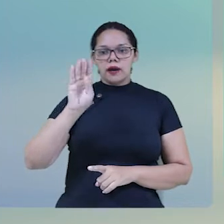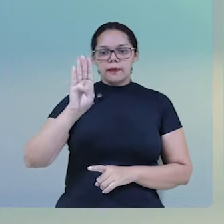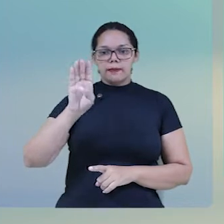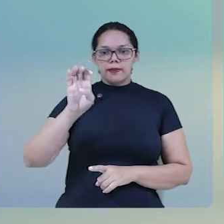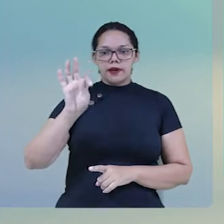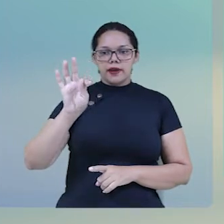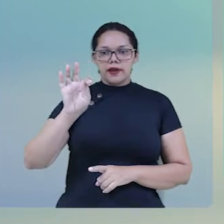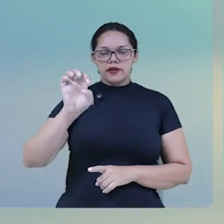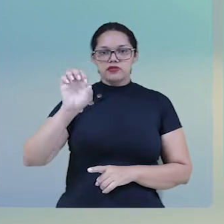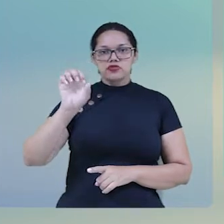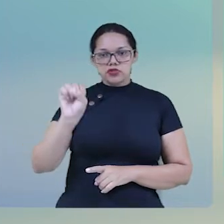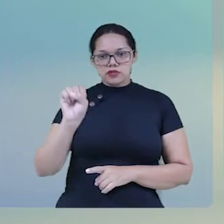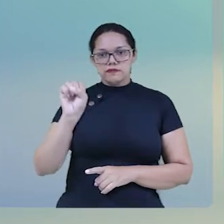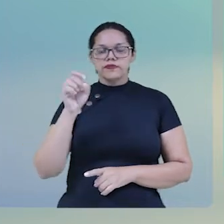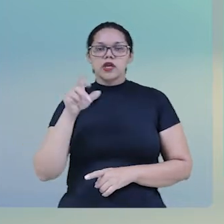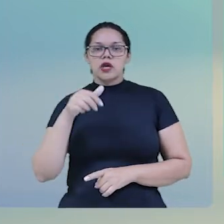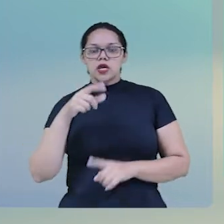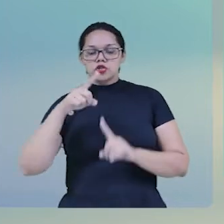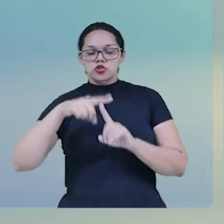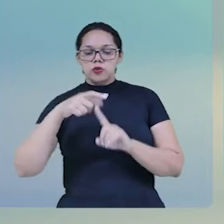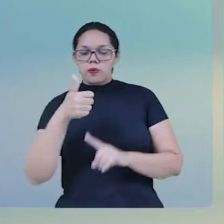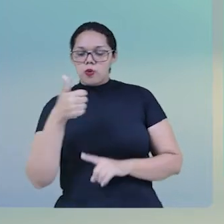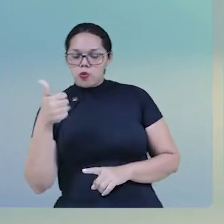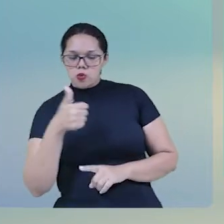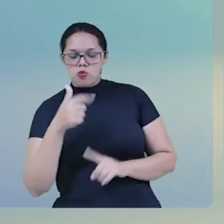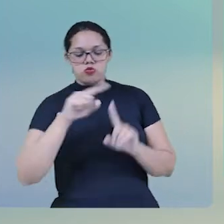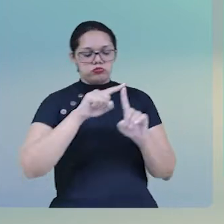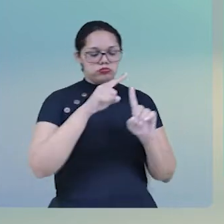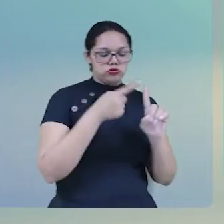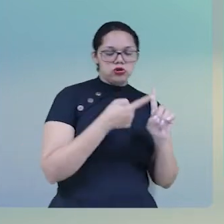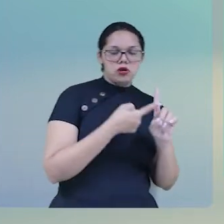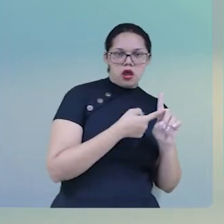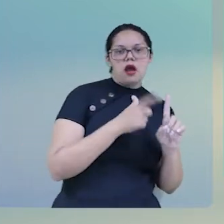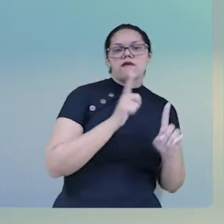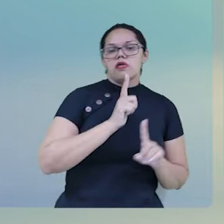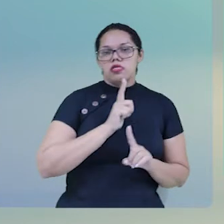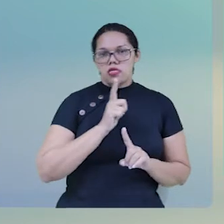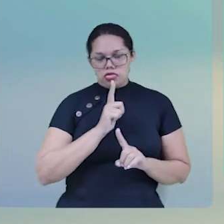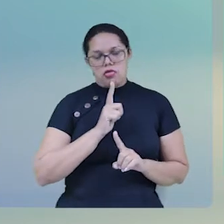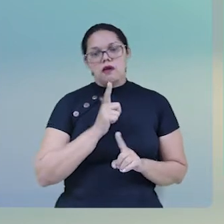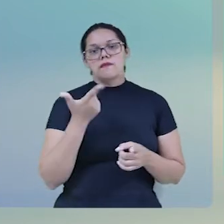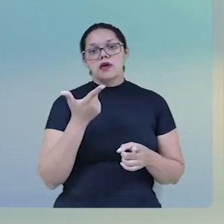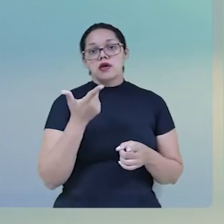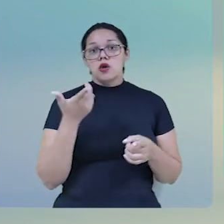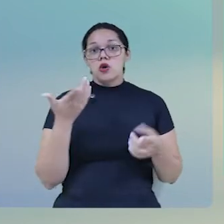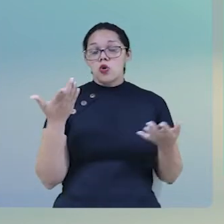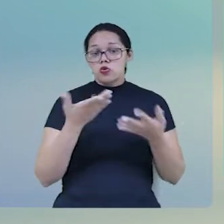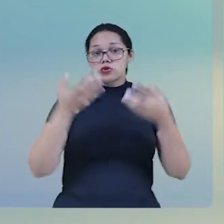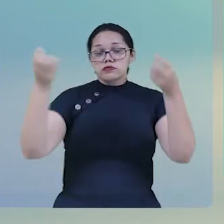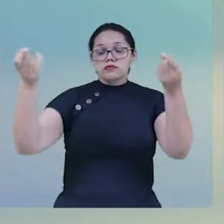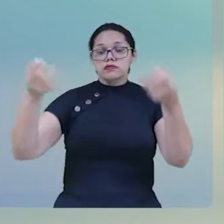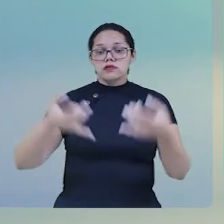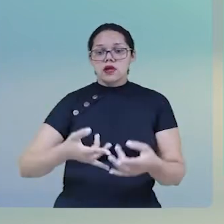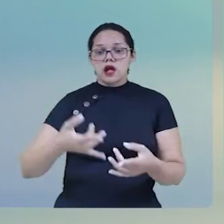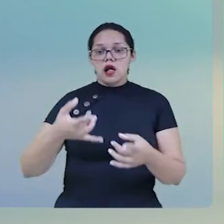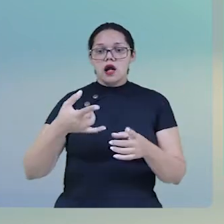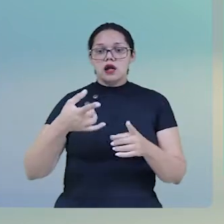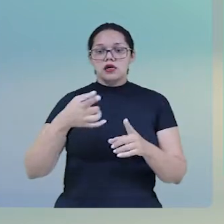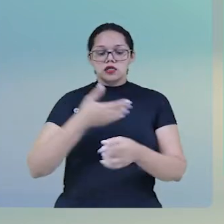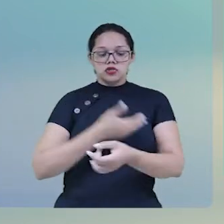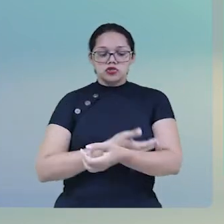tipo 2, diabetes gestacional. Vamos falar aqui da diabetes tipo 1, que é